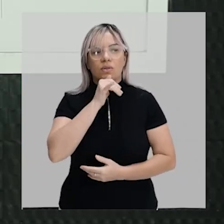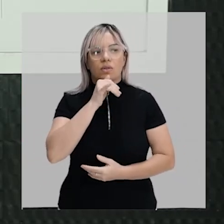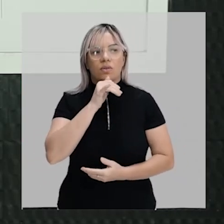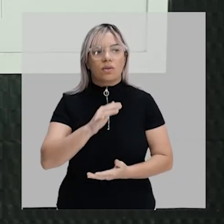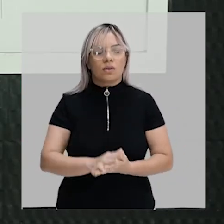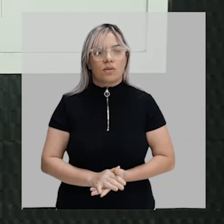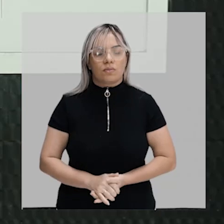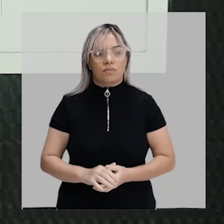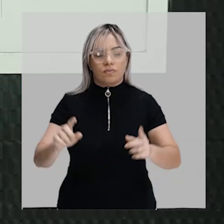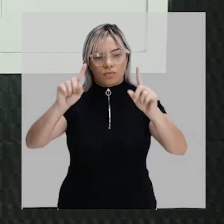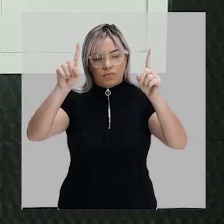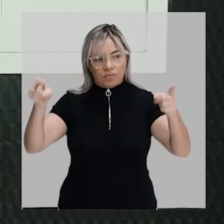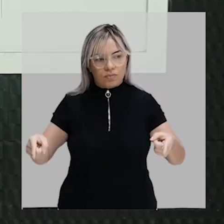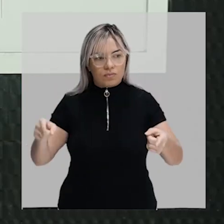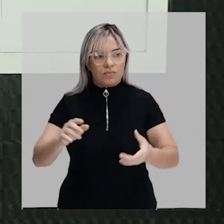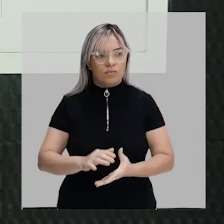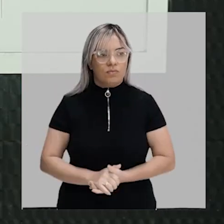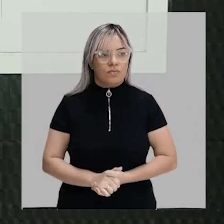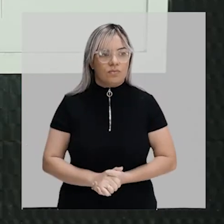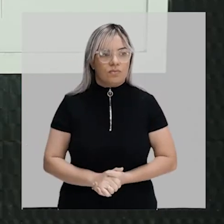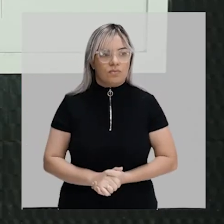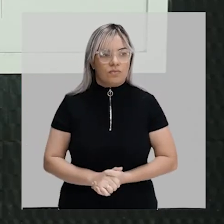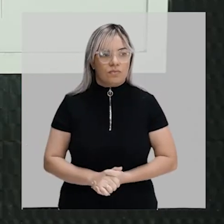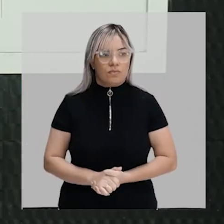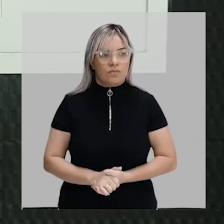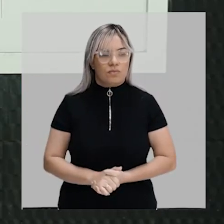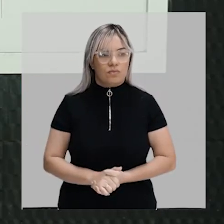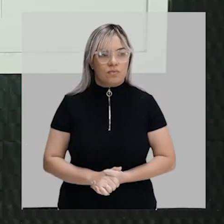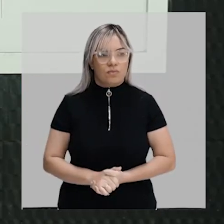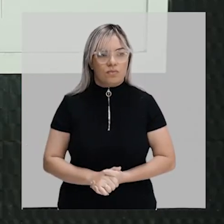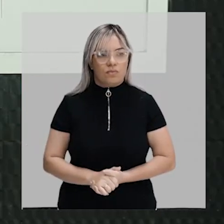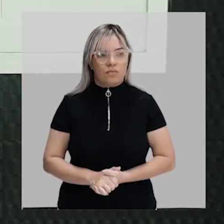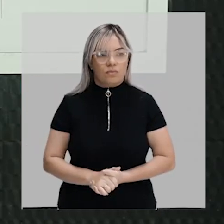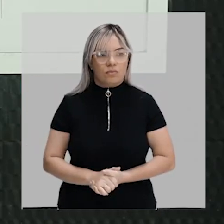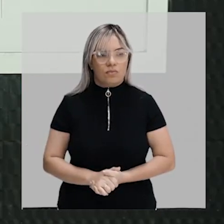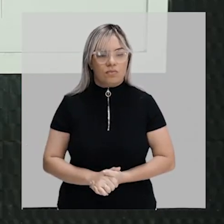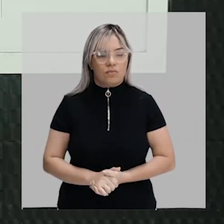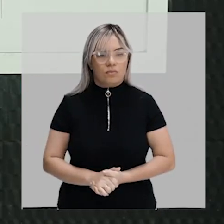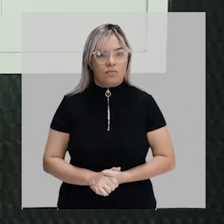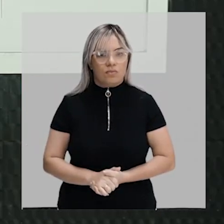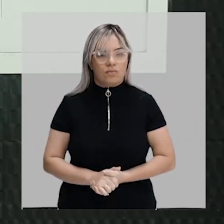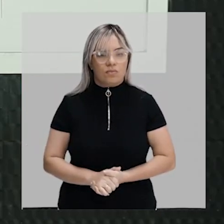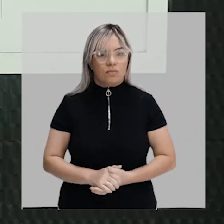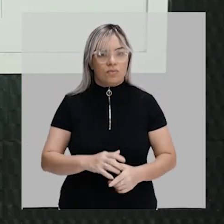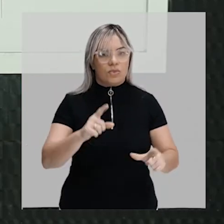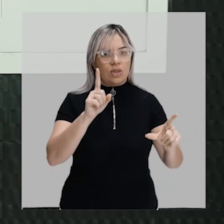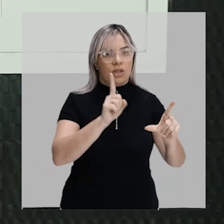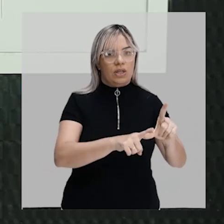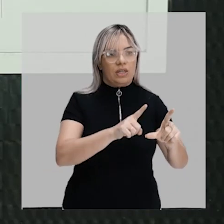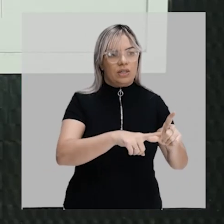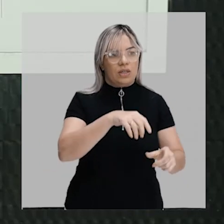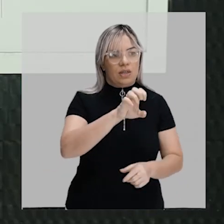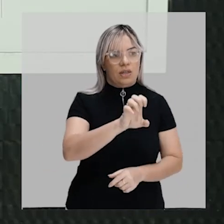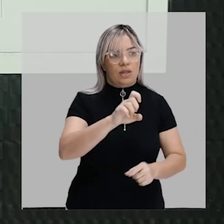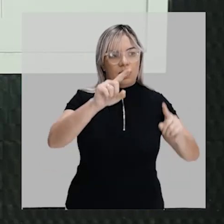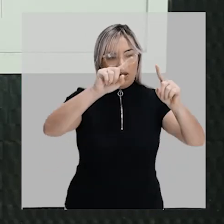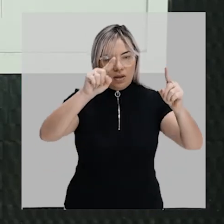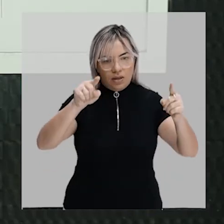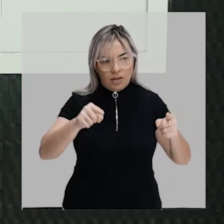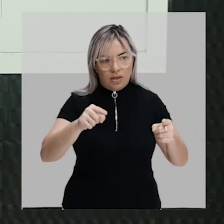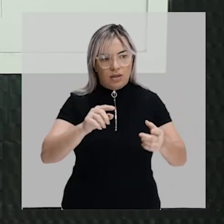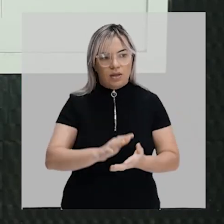tenho uma matriz aqui então exemplo aqui numa matriz é essa Matriz é formado pelos